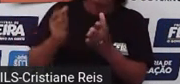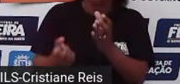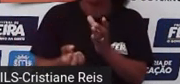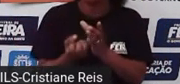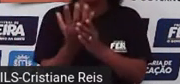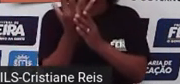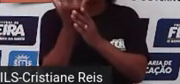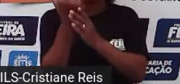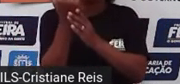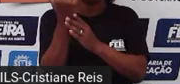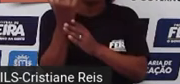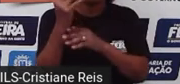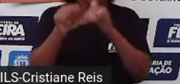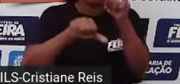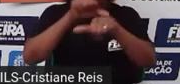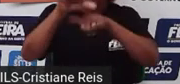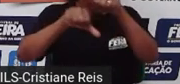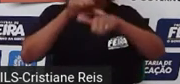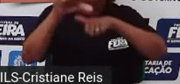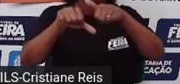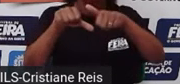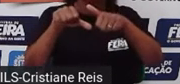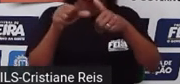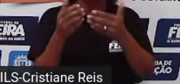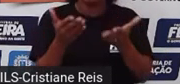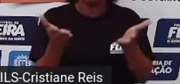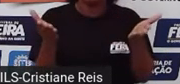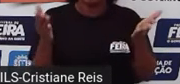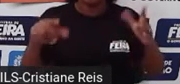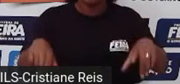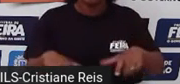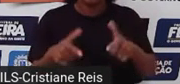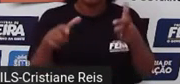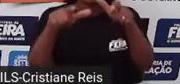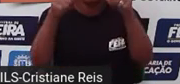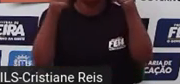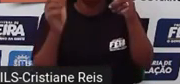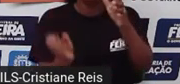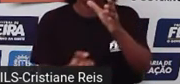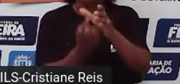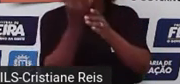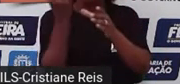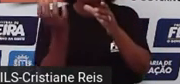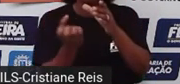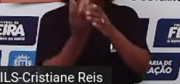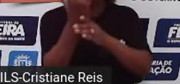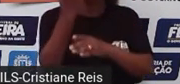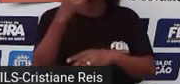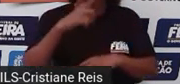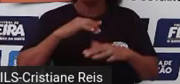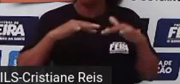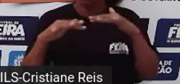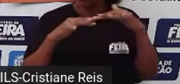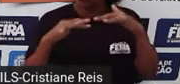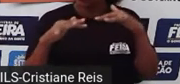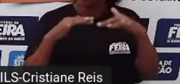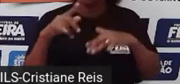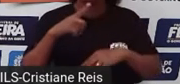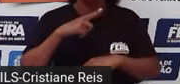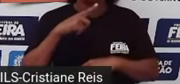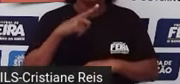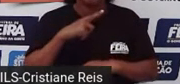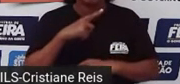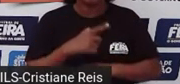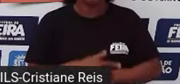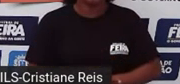e sofre essas Arame Essas atividades aí o tempo todo né isso em falar que a gente tem aqui uma